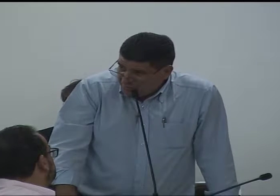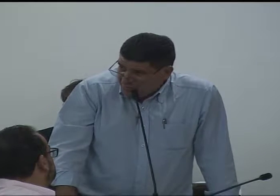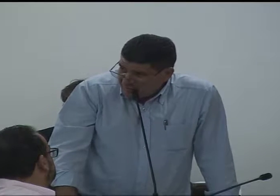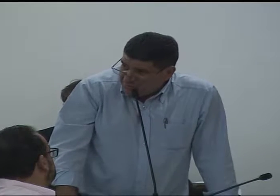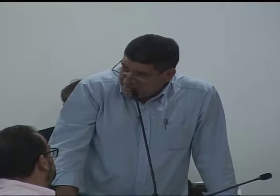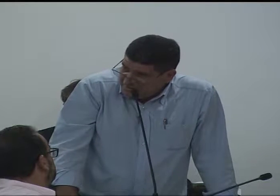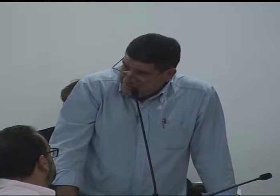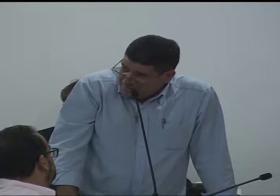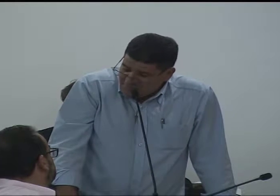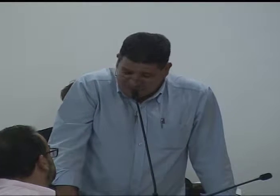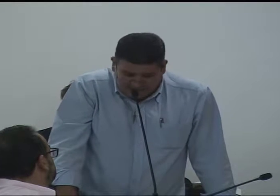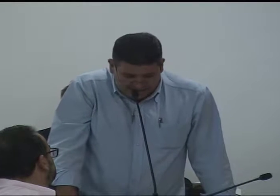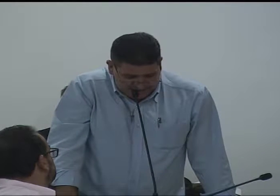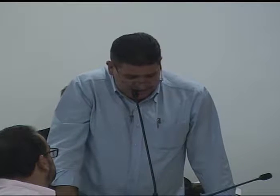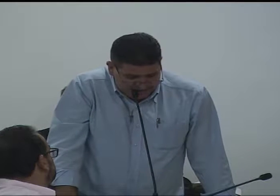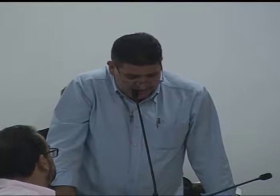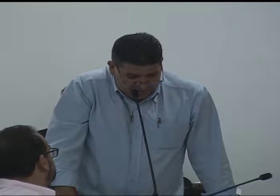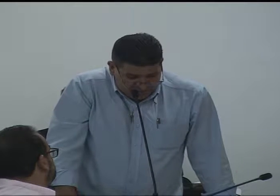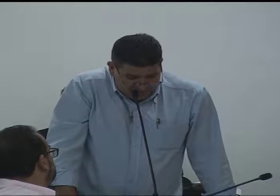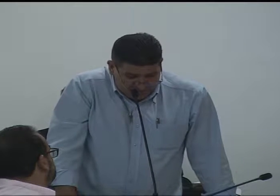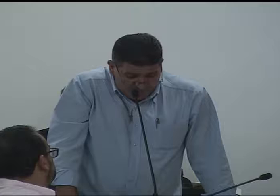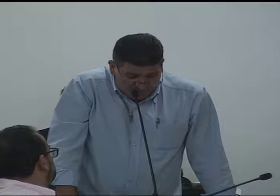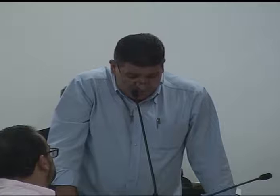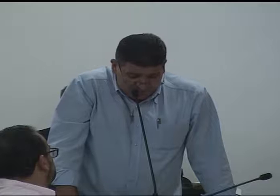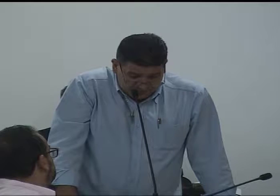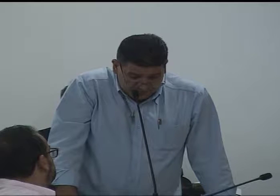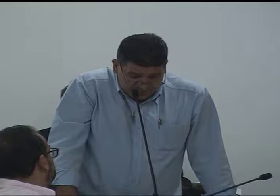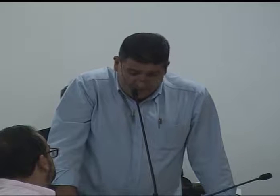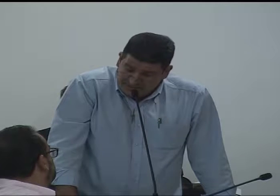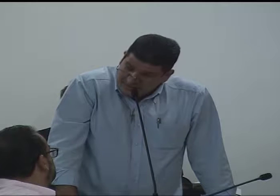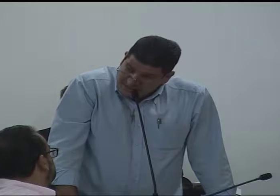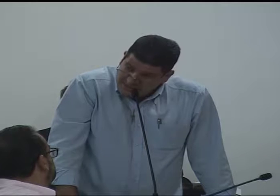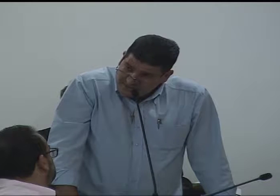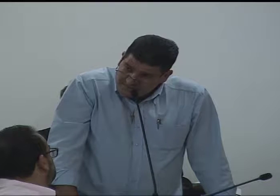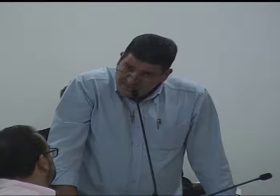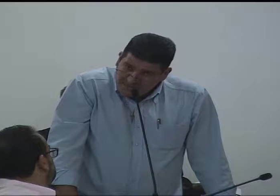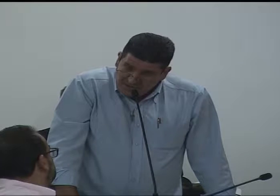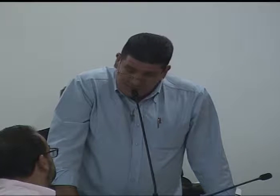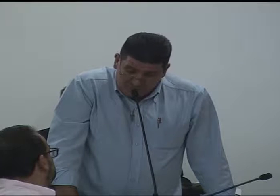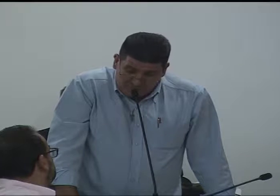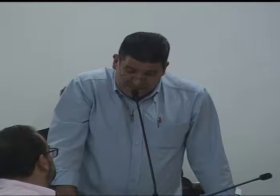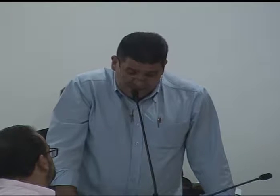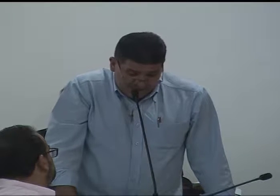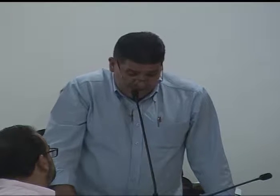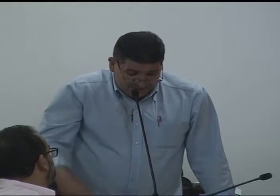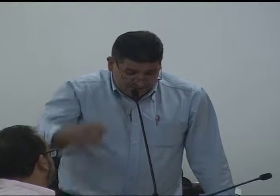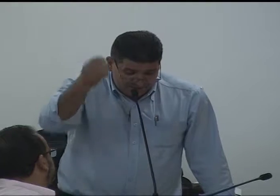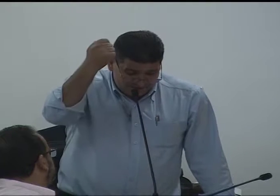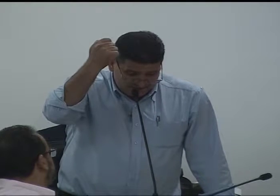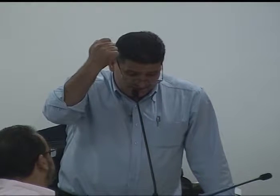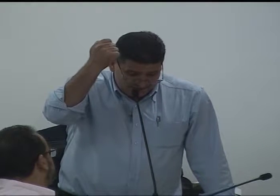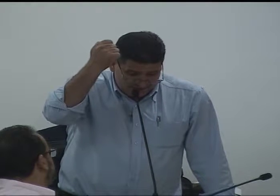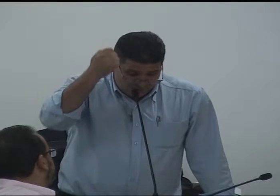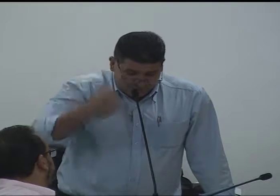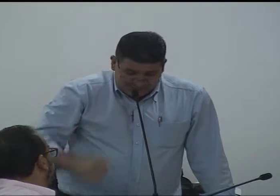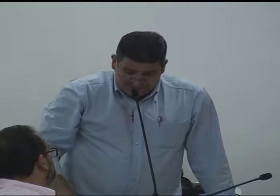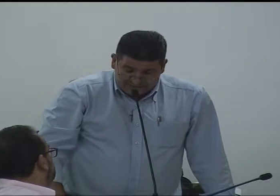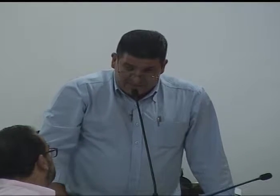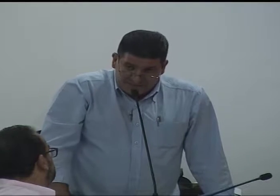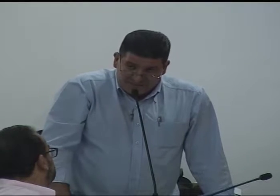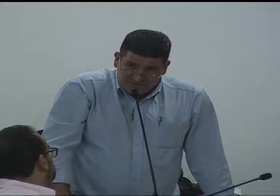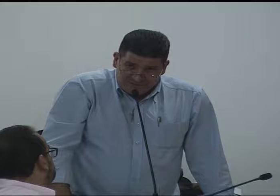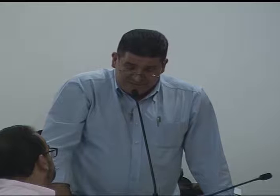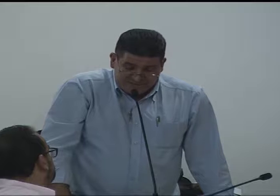que mostrou as hóstias não consagradas. Porque tem um momento na missa que o padre ergue a hóstia,